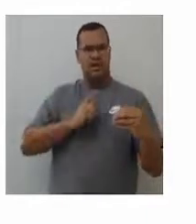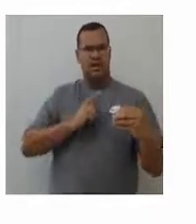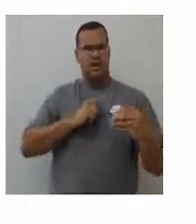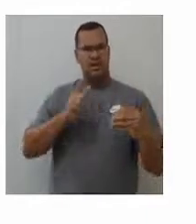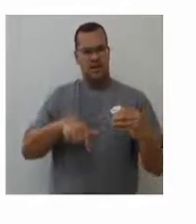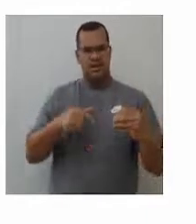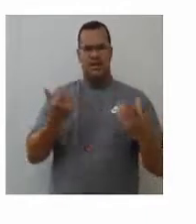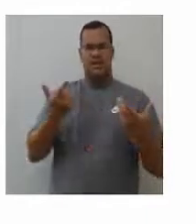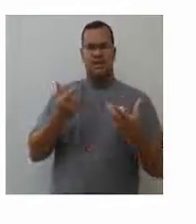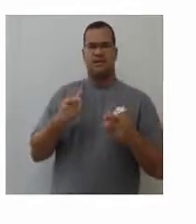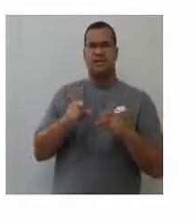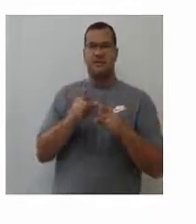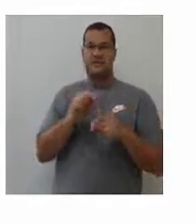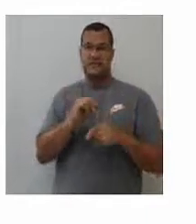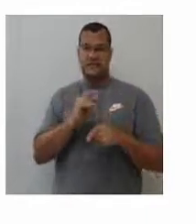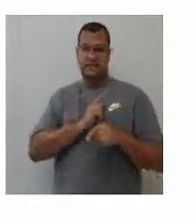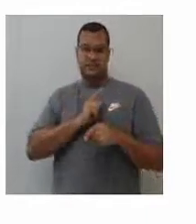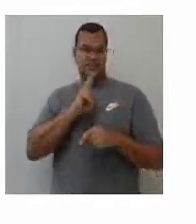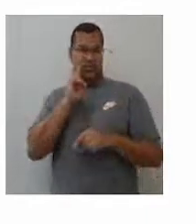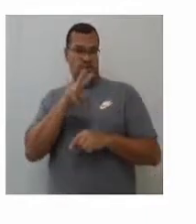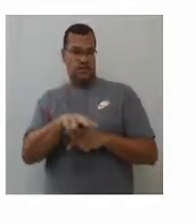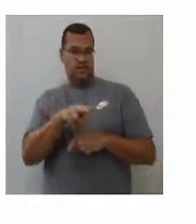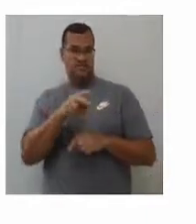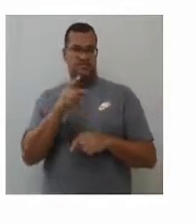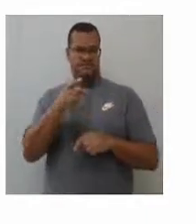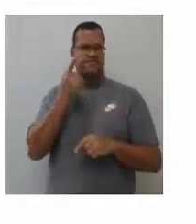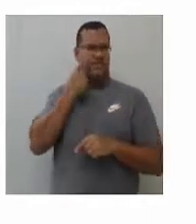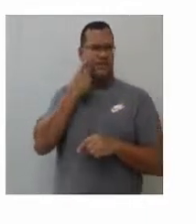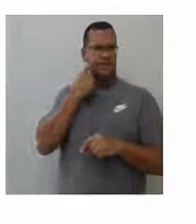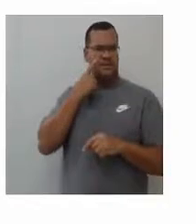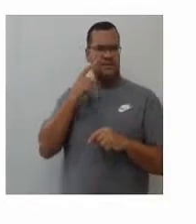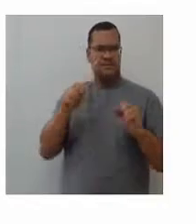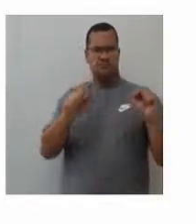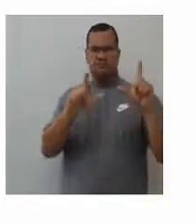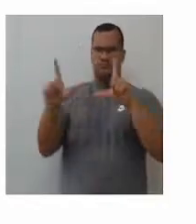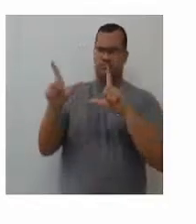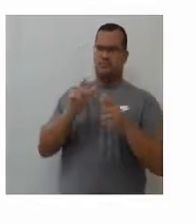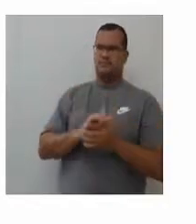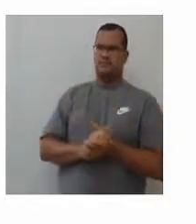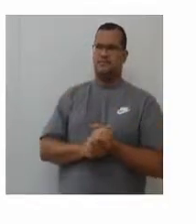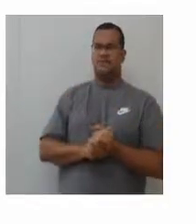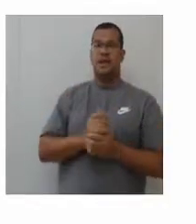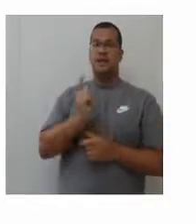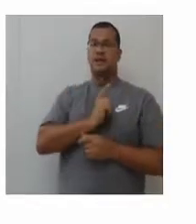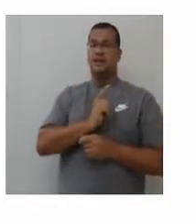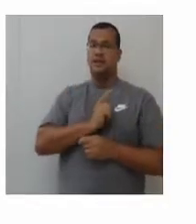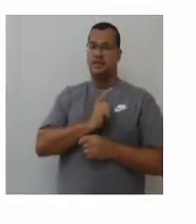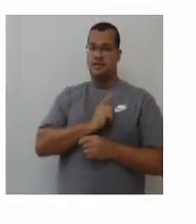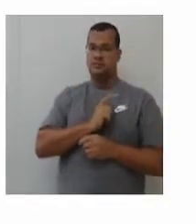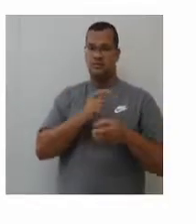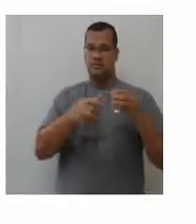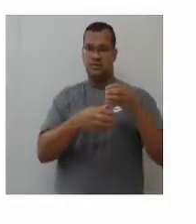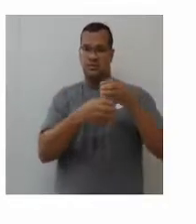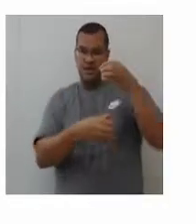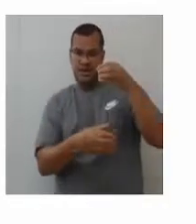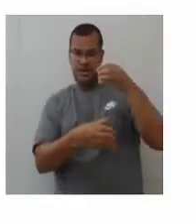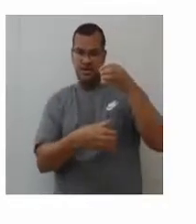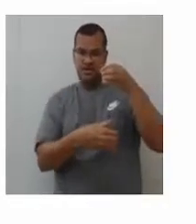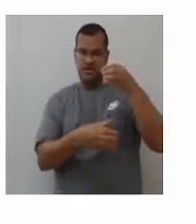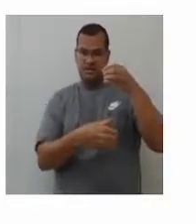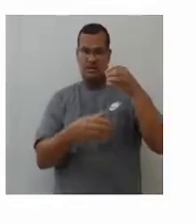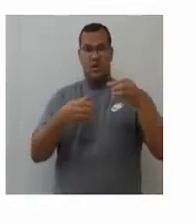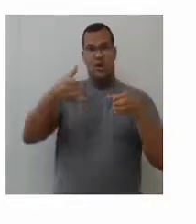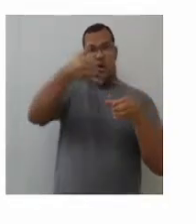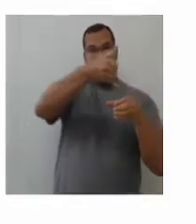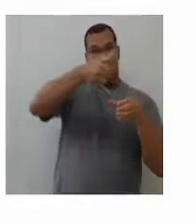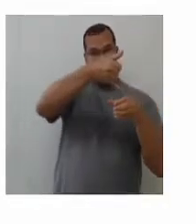mistura heterogênea. Se você olhar aí, preste atenção no slide aí que se apresenta. Nós temos um becker com